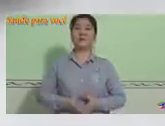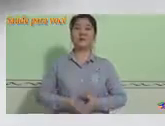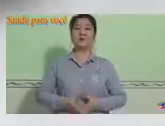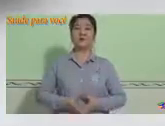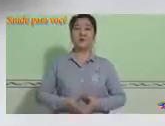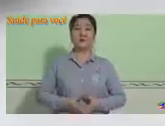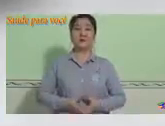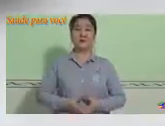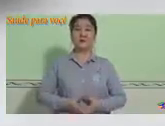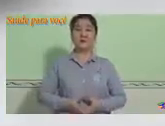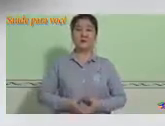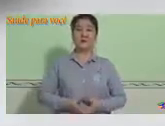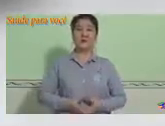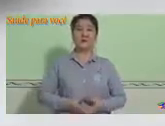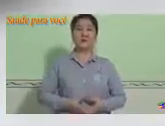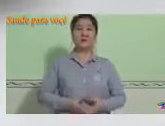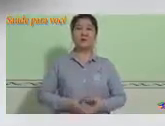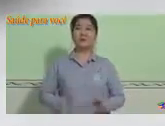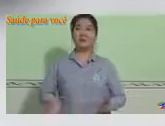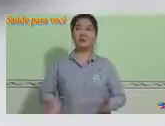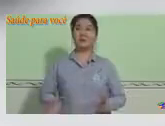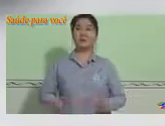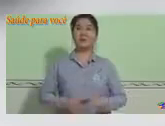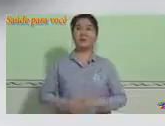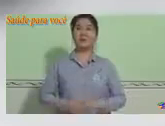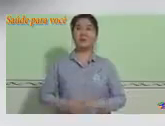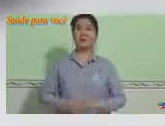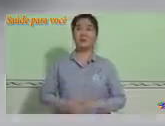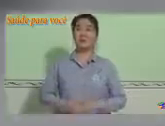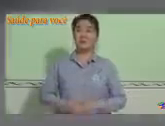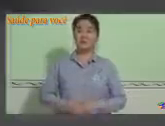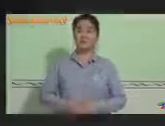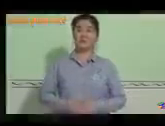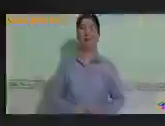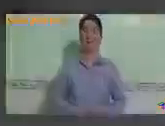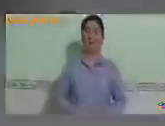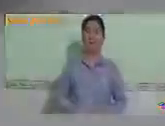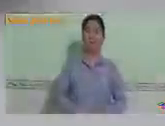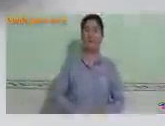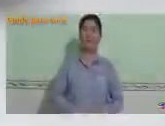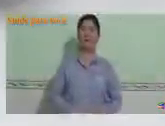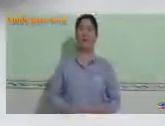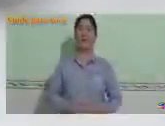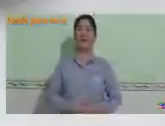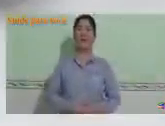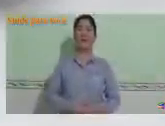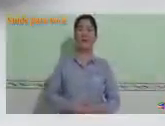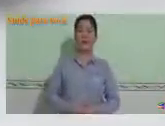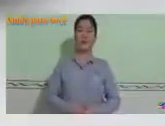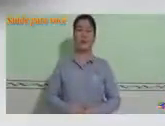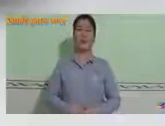dos ombros, ponto e vírgula, descer e fletir os braços até tocar como peitoral no chão, vírgula, mantendo os cotovelos para fora